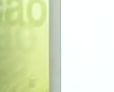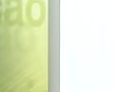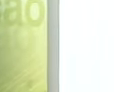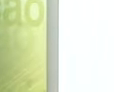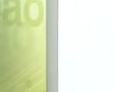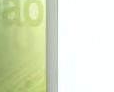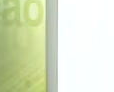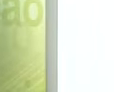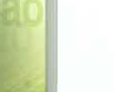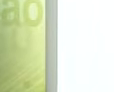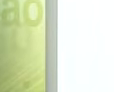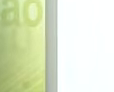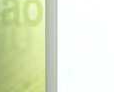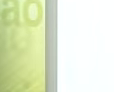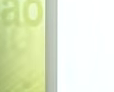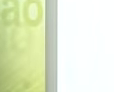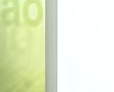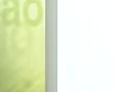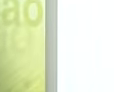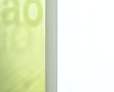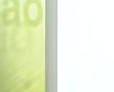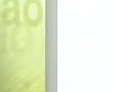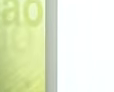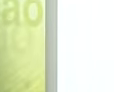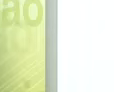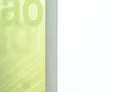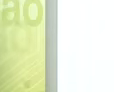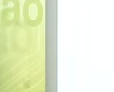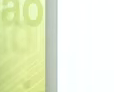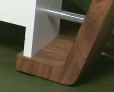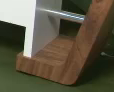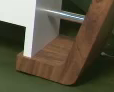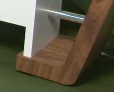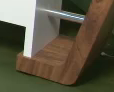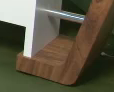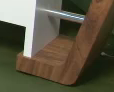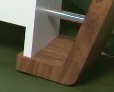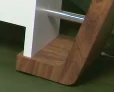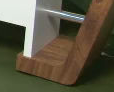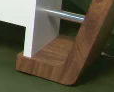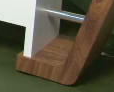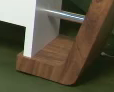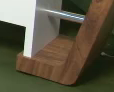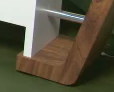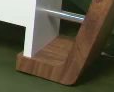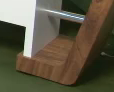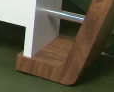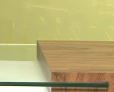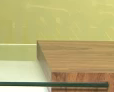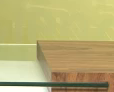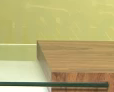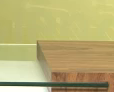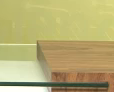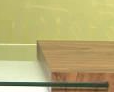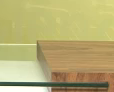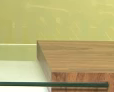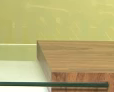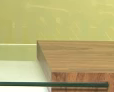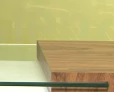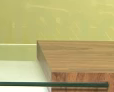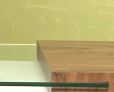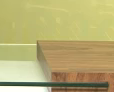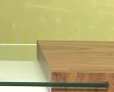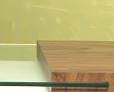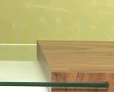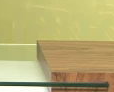dos slides. Então vamos ver a próxima questão, professor. Então, aí na segunda questão foi perguntado para